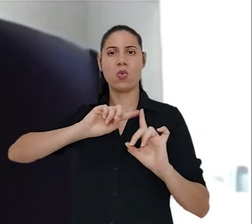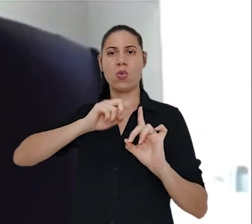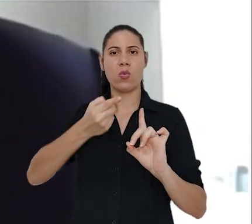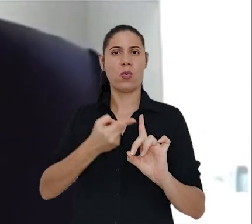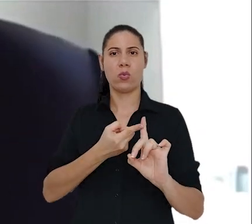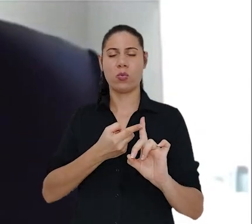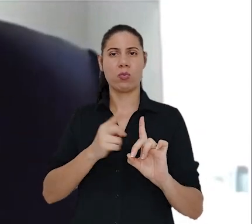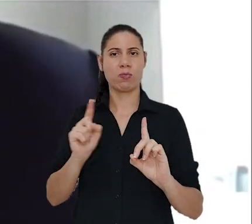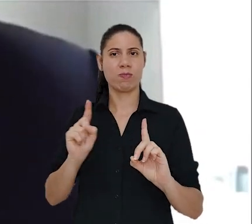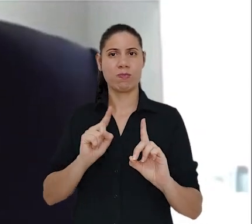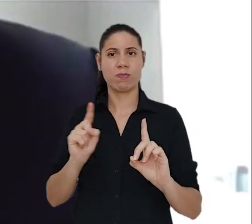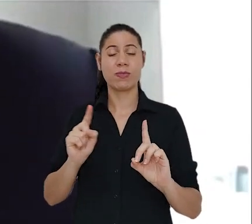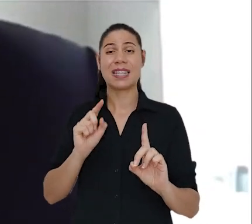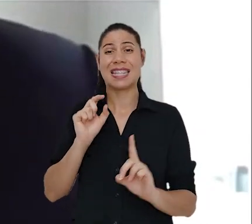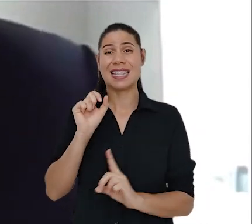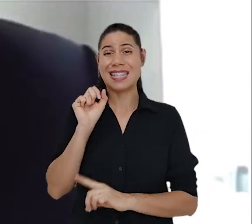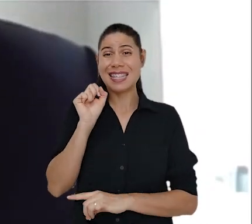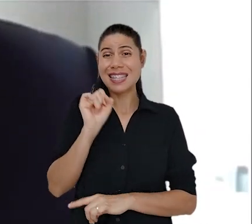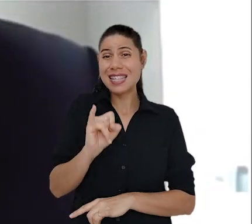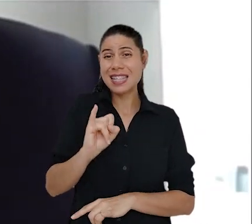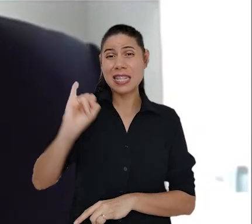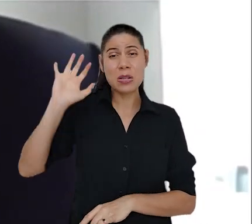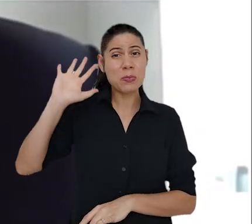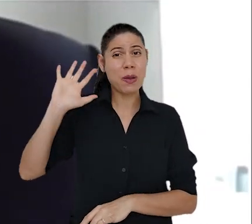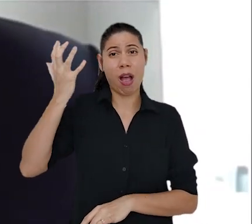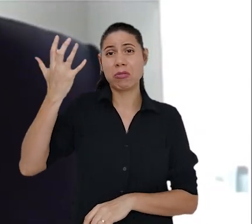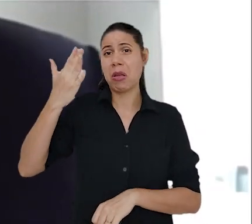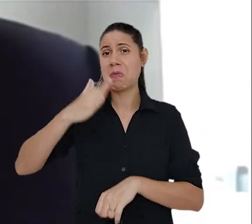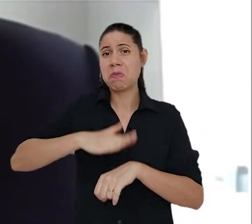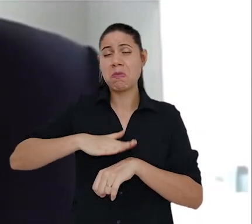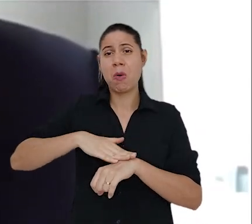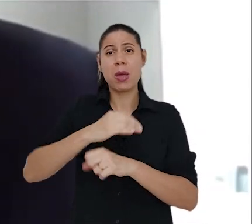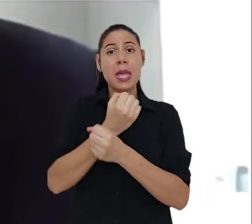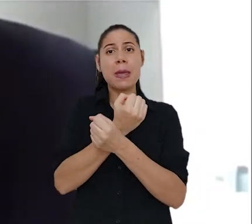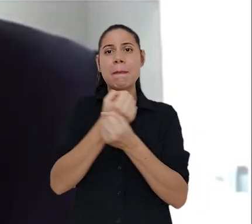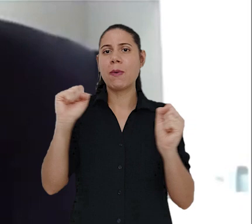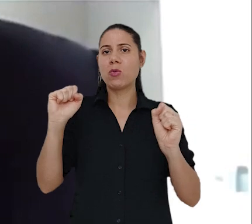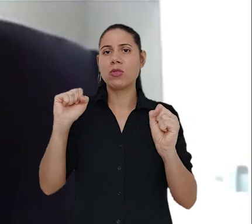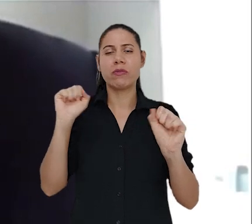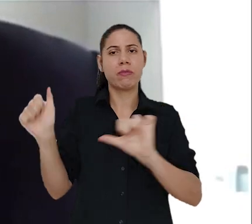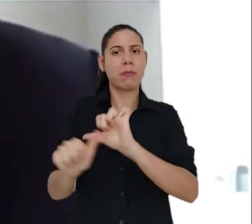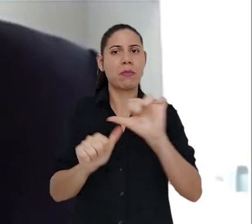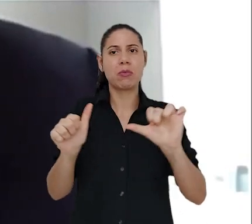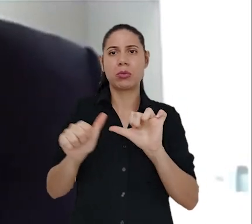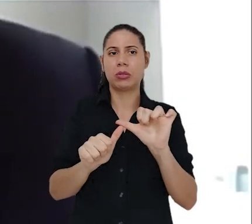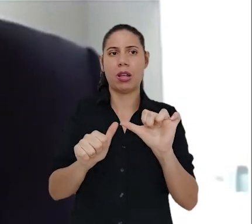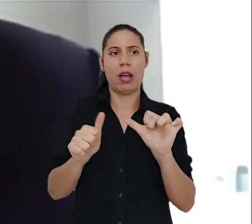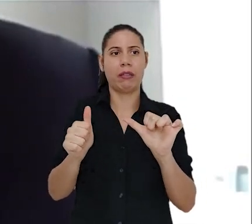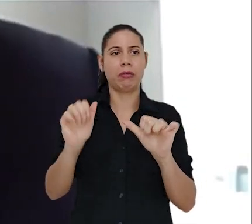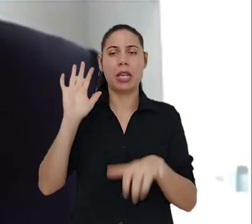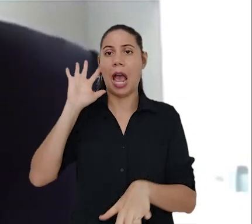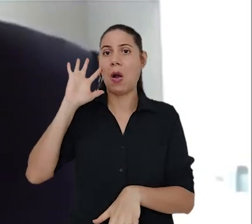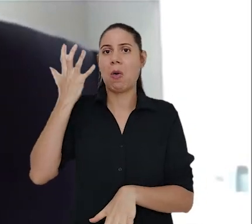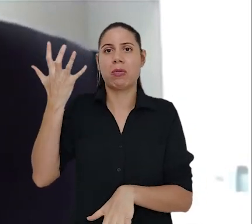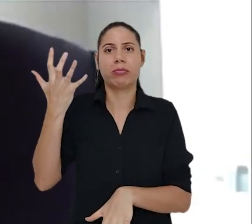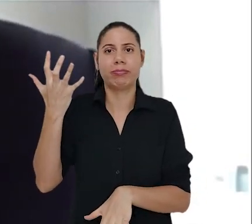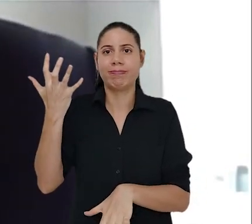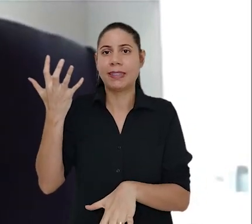gravidez. Então, se houver uma situação impossível de ser contornada,